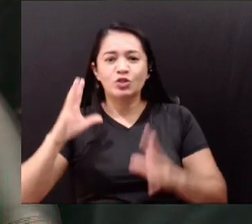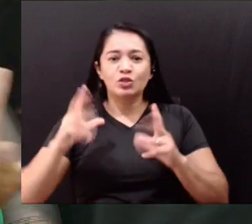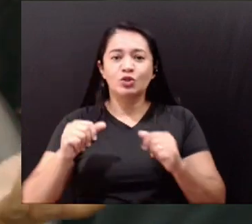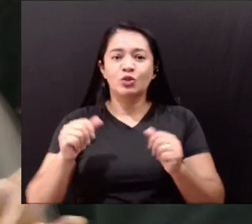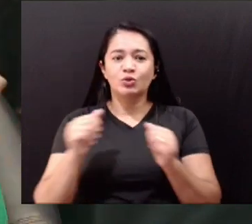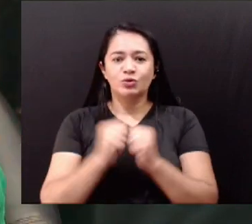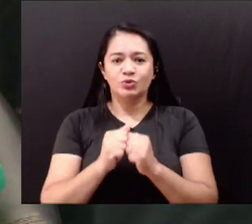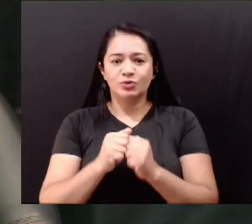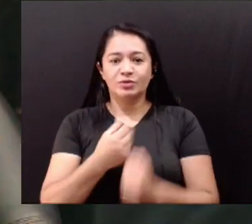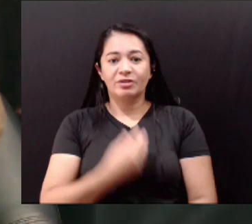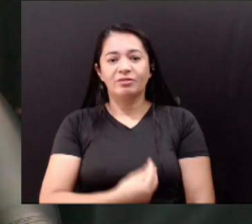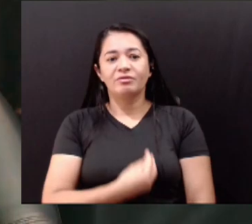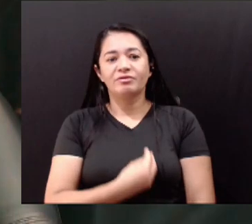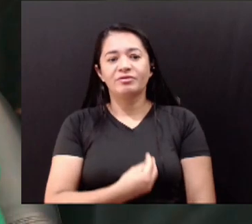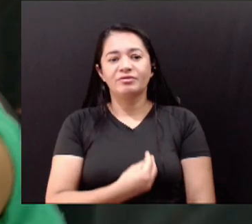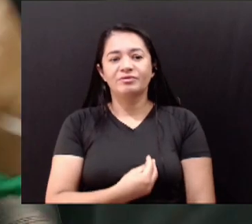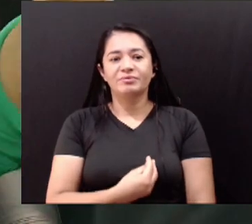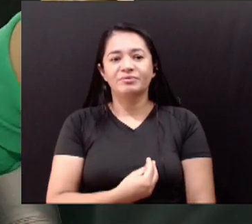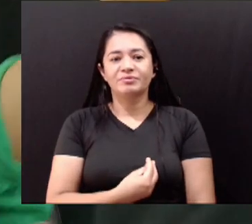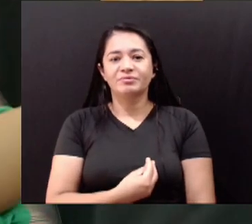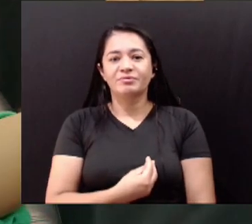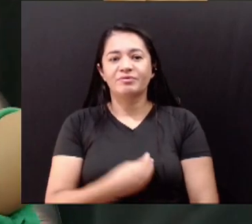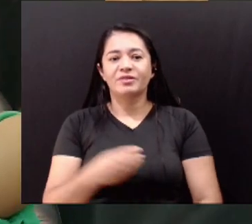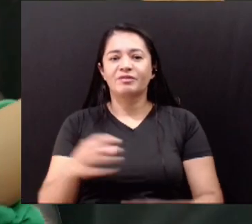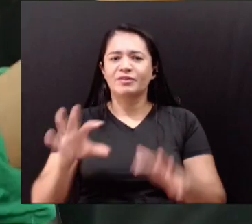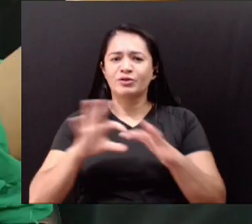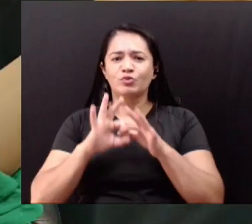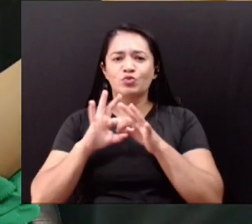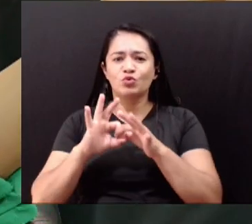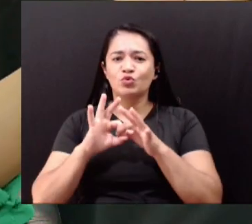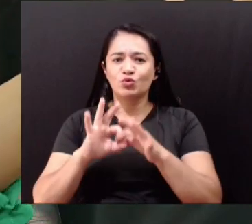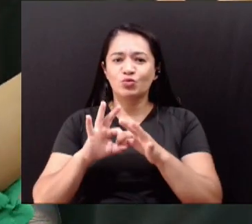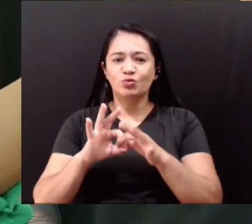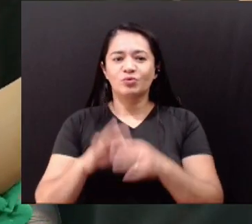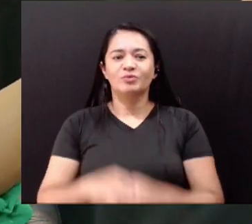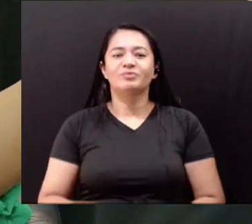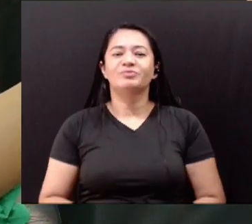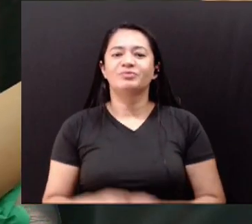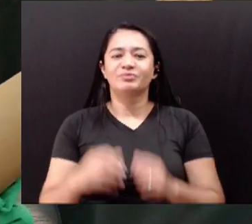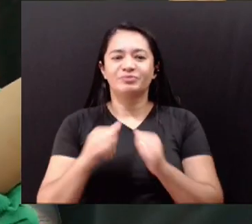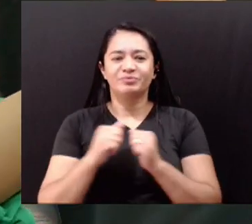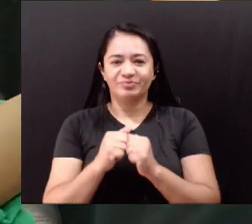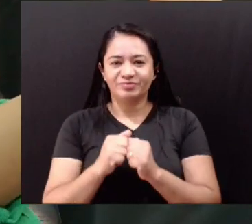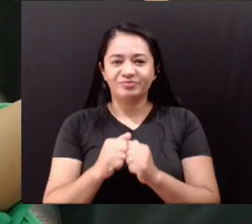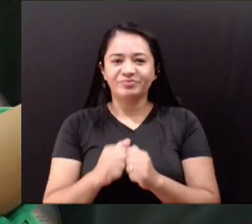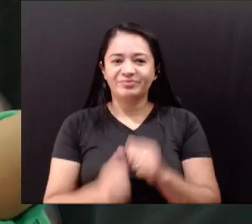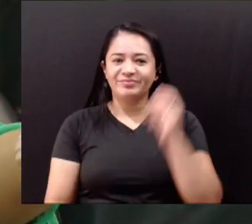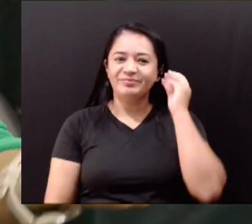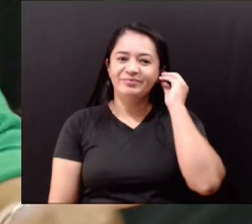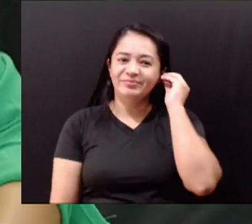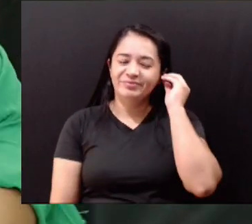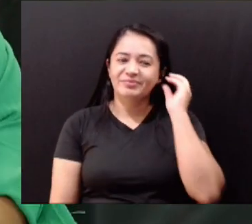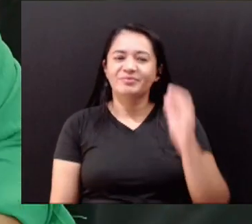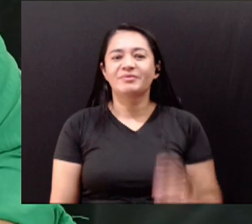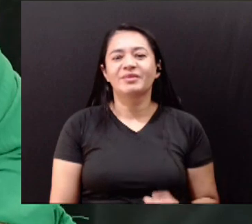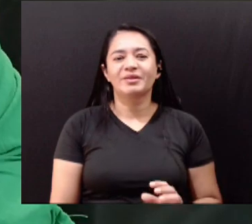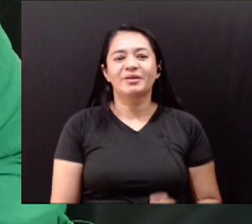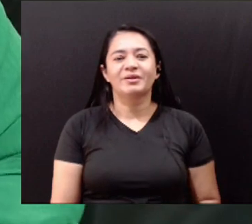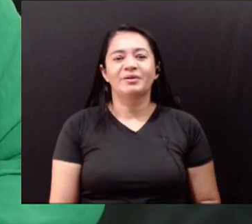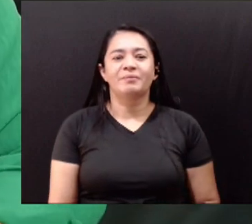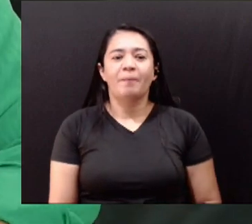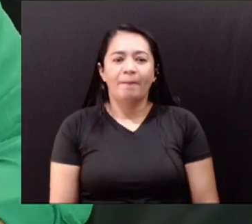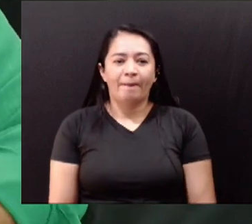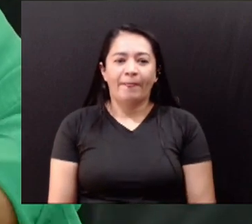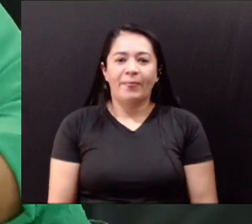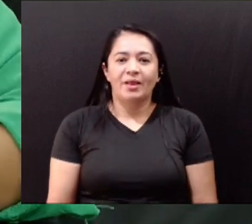em comunhão, todos juntos, é o que acontece na Vila Conviver, né? Então isso é importante demais. Vamos lá, o Alfredo e